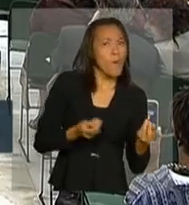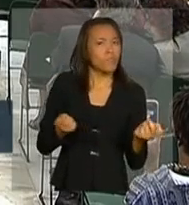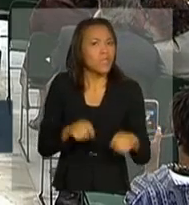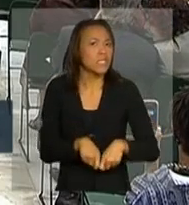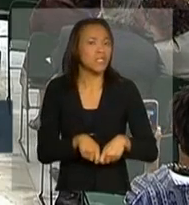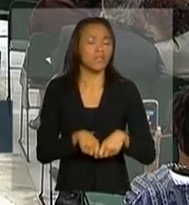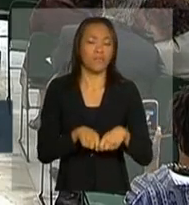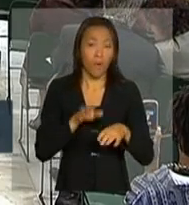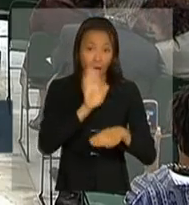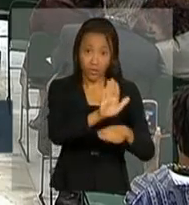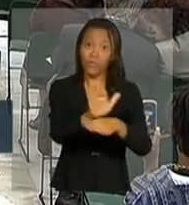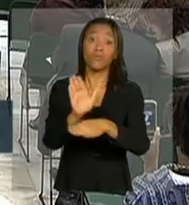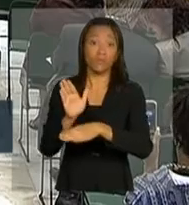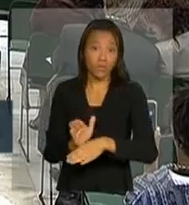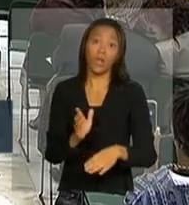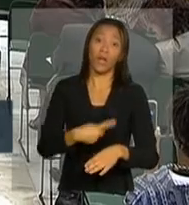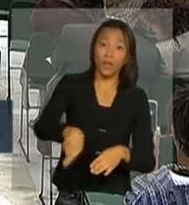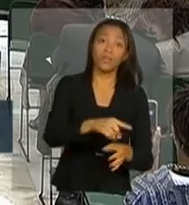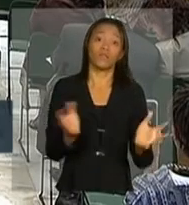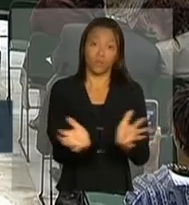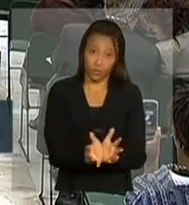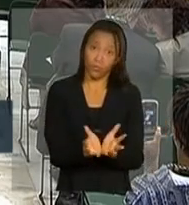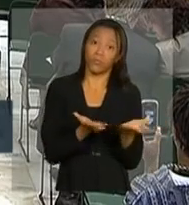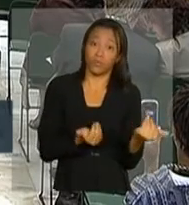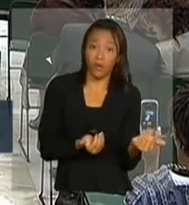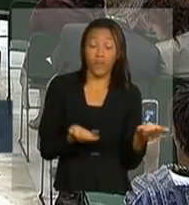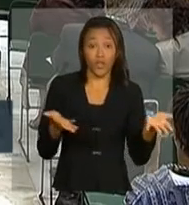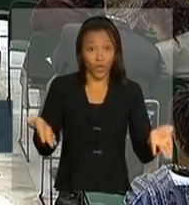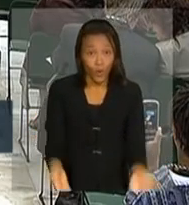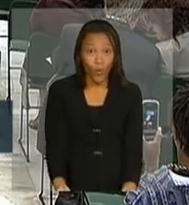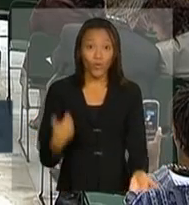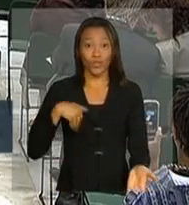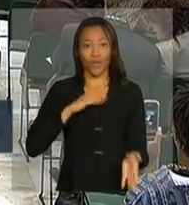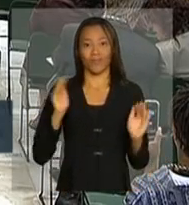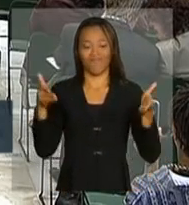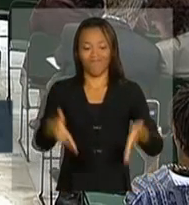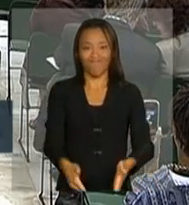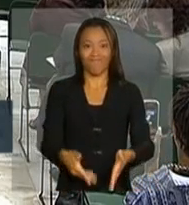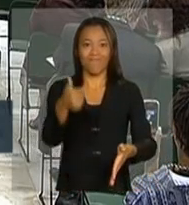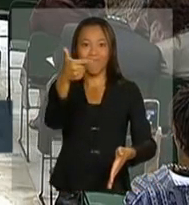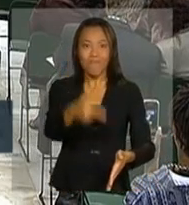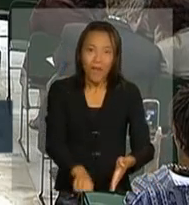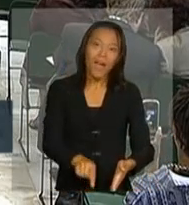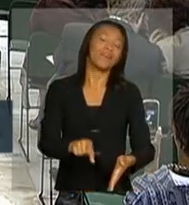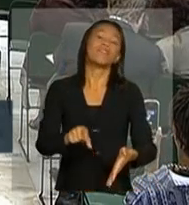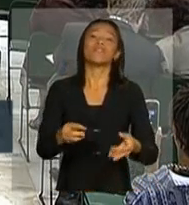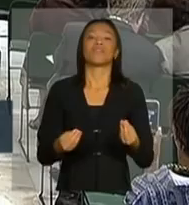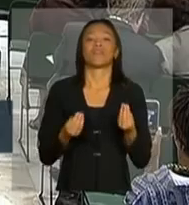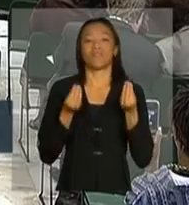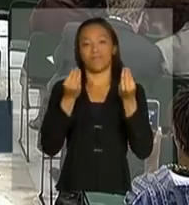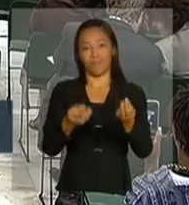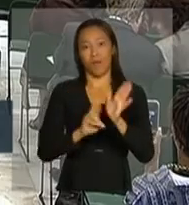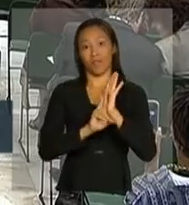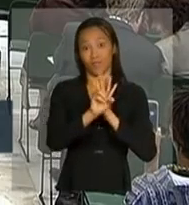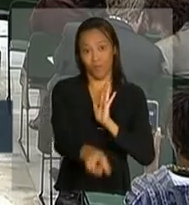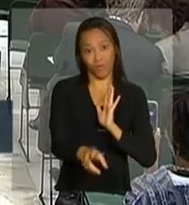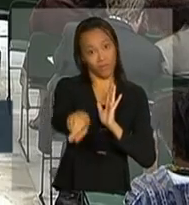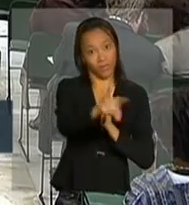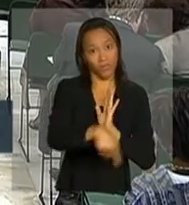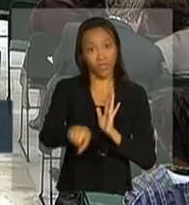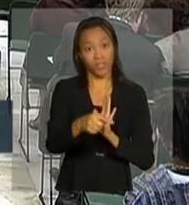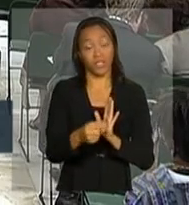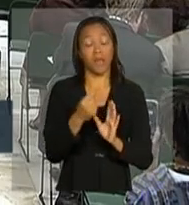fato atender a essa essa demanda. E hoje estamos aqui para fazer mais uma devolutiva, para mostrar